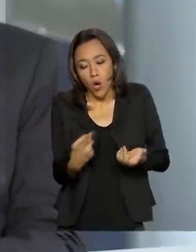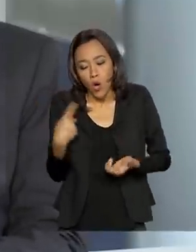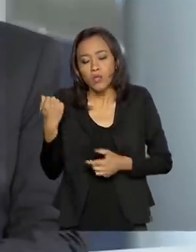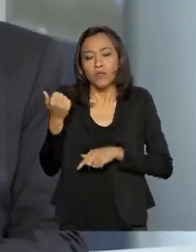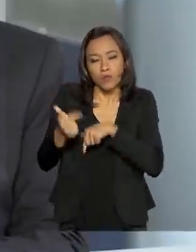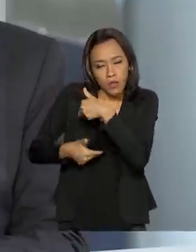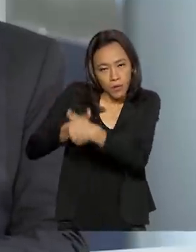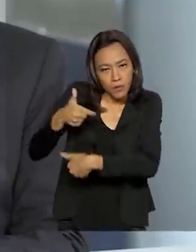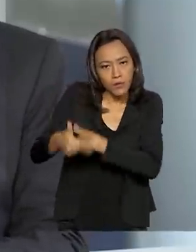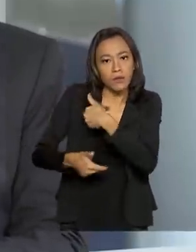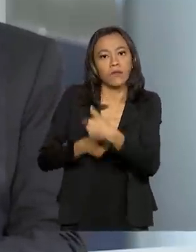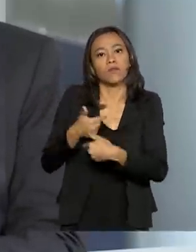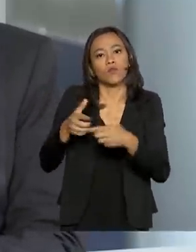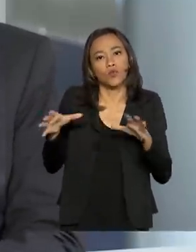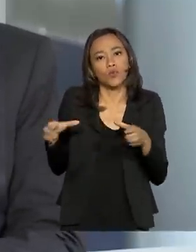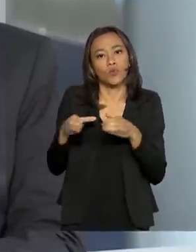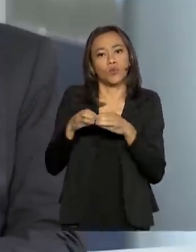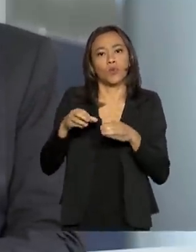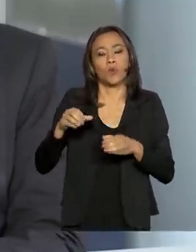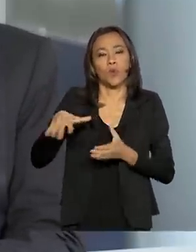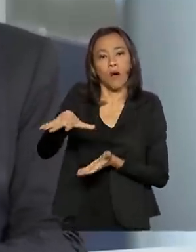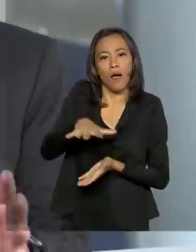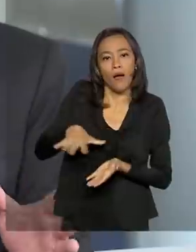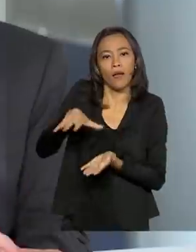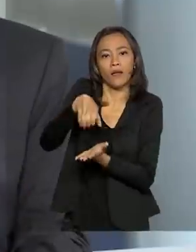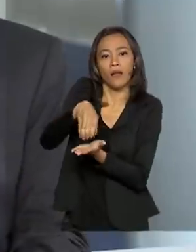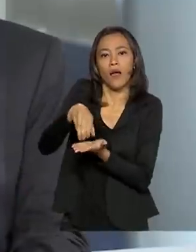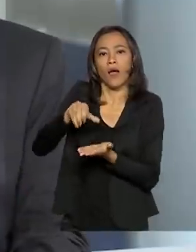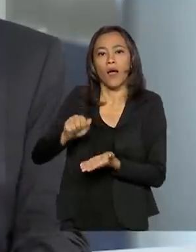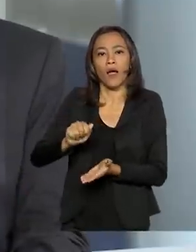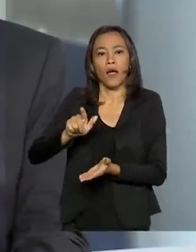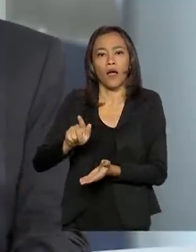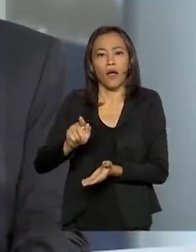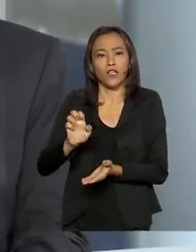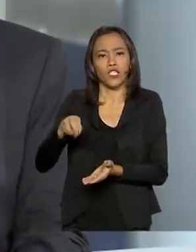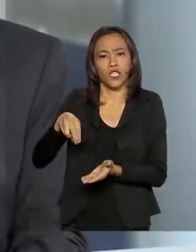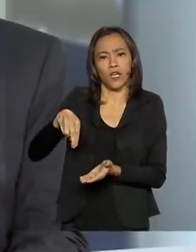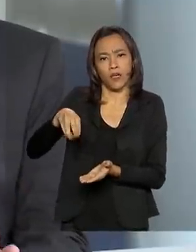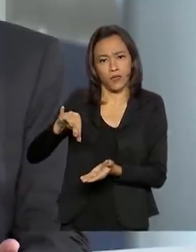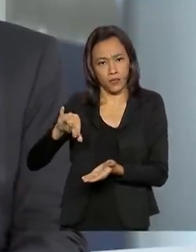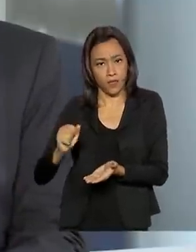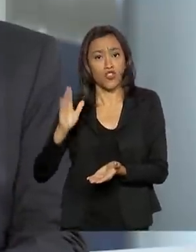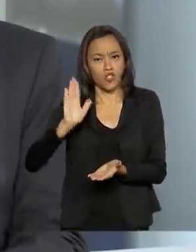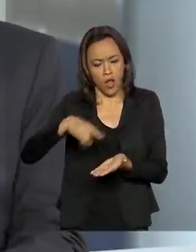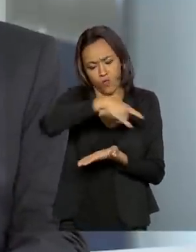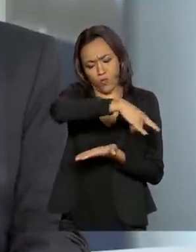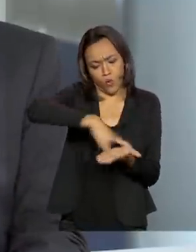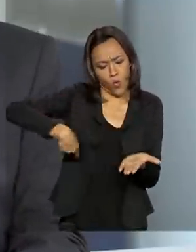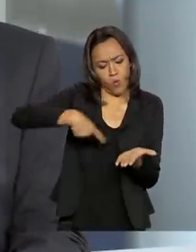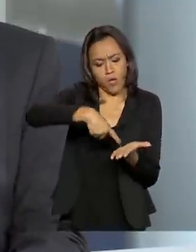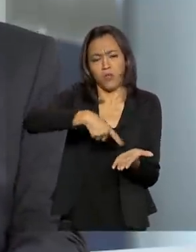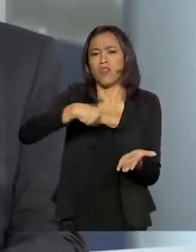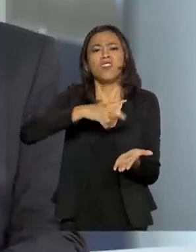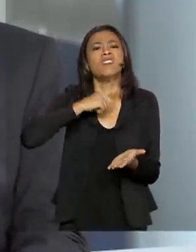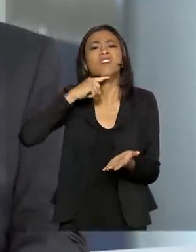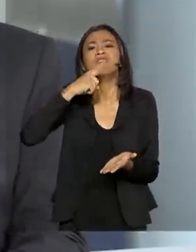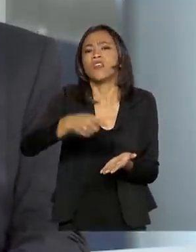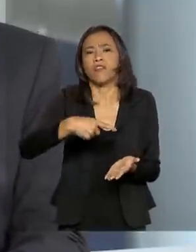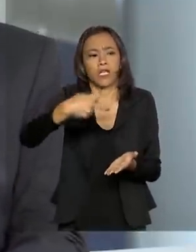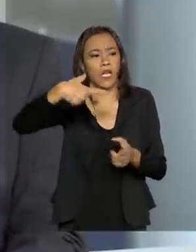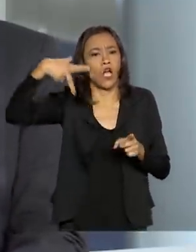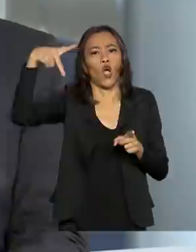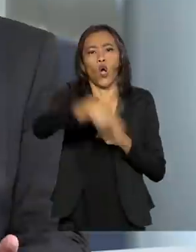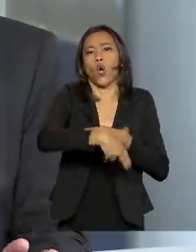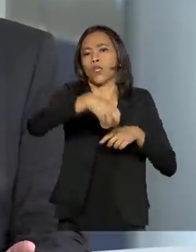agência reguladora do setor elétrico, já foi emitida uma portaria que ninguém vai ter luz cortada por falta